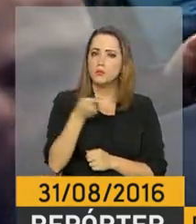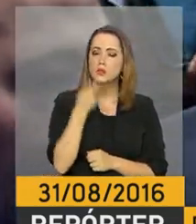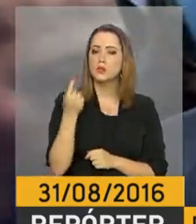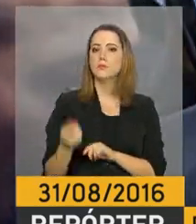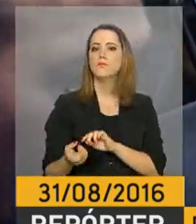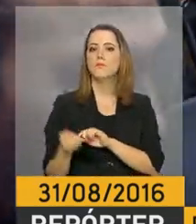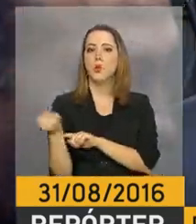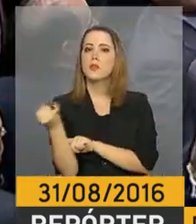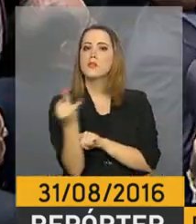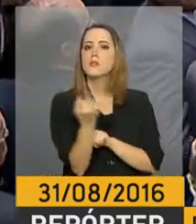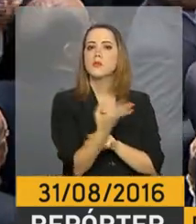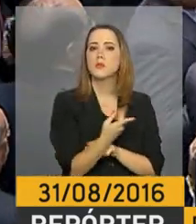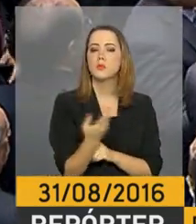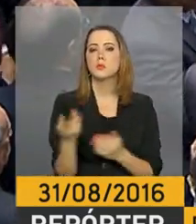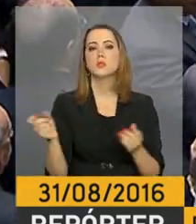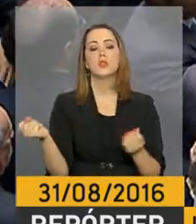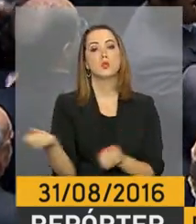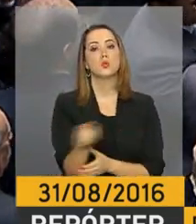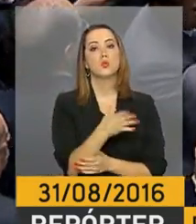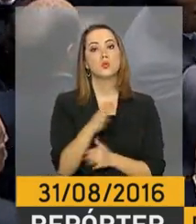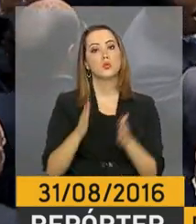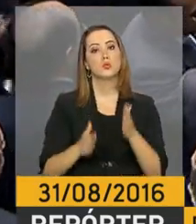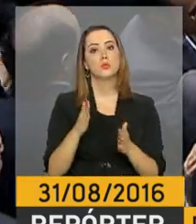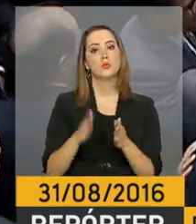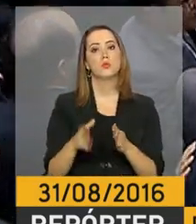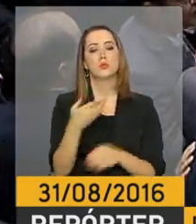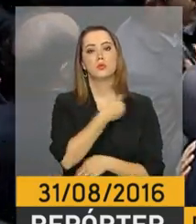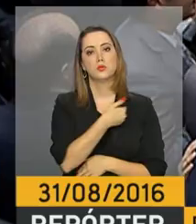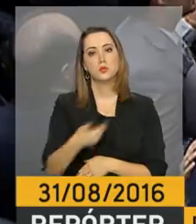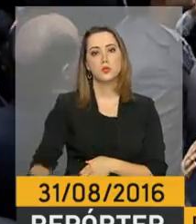em relação a essa nova fase do governo.